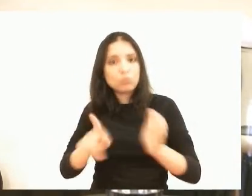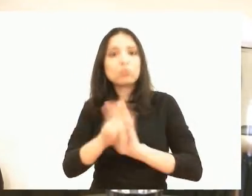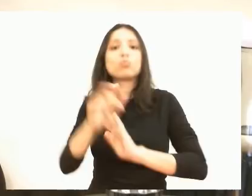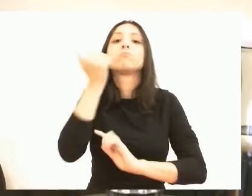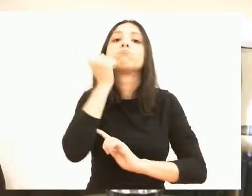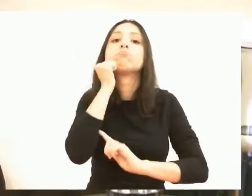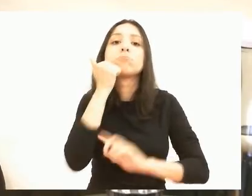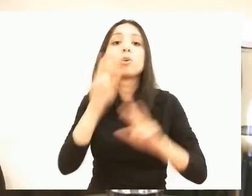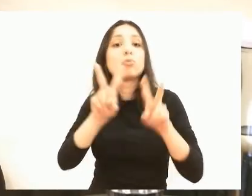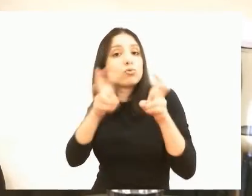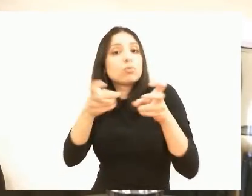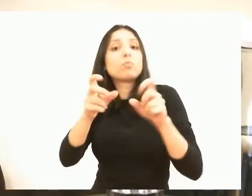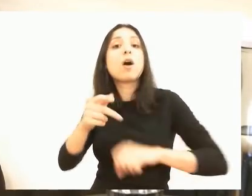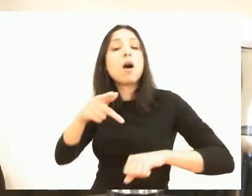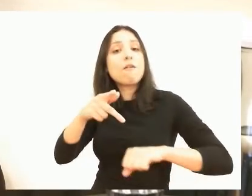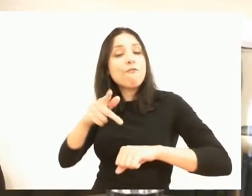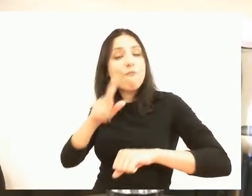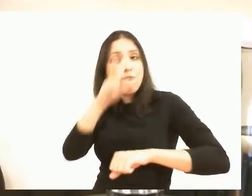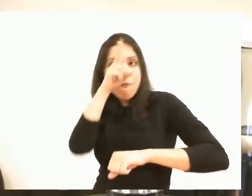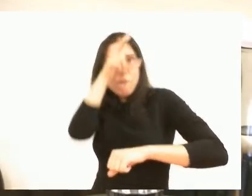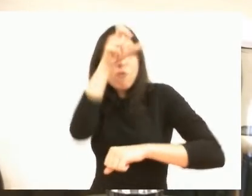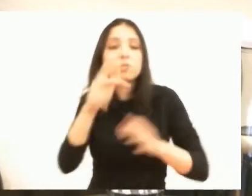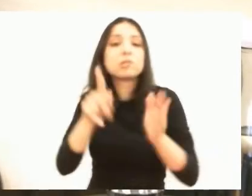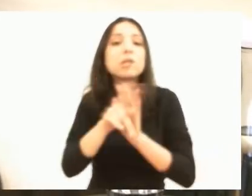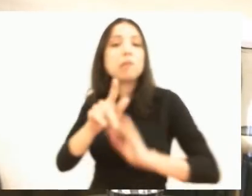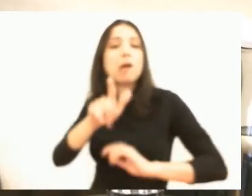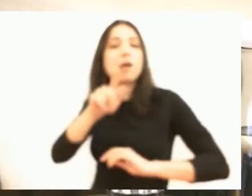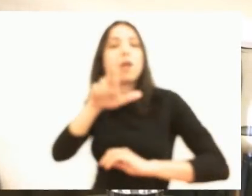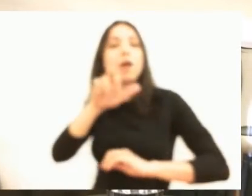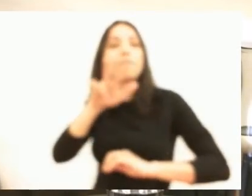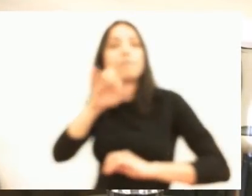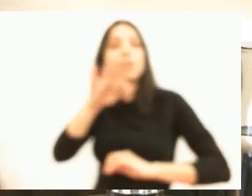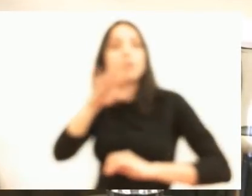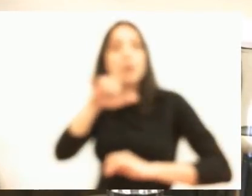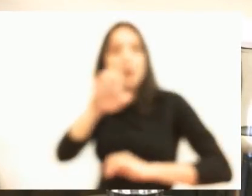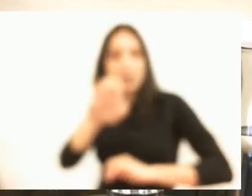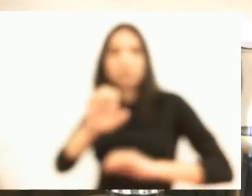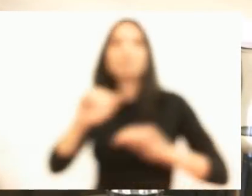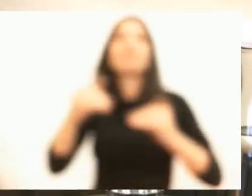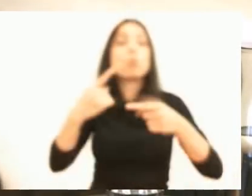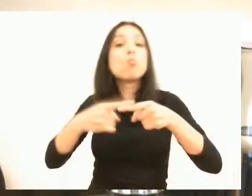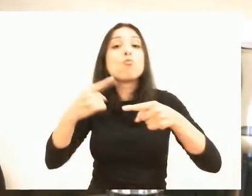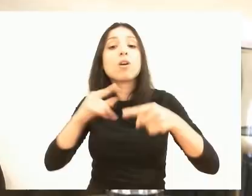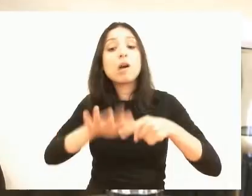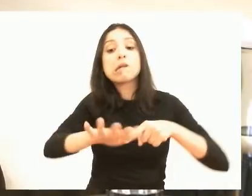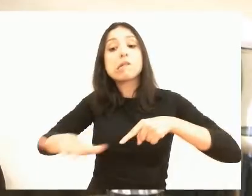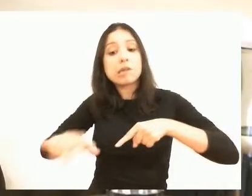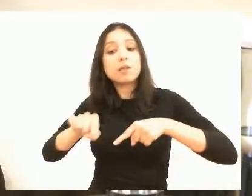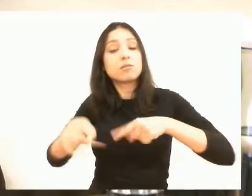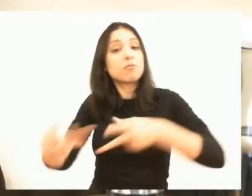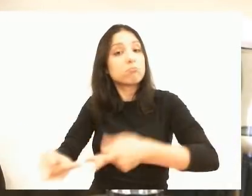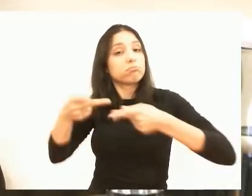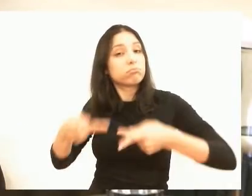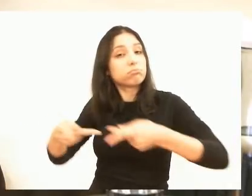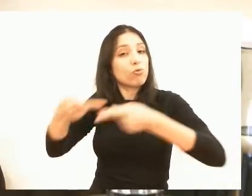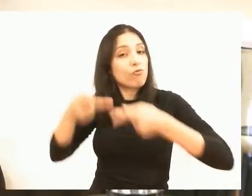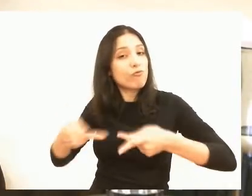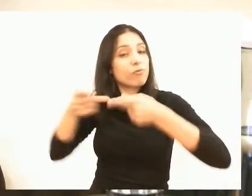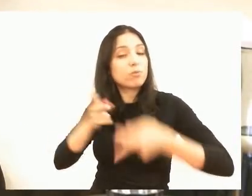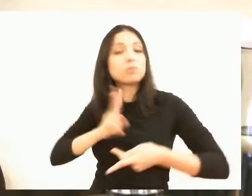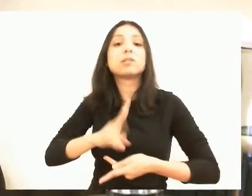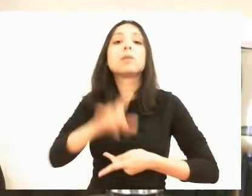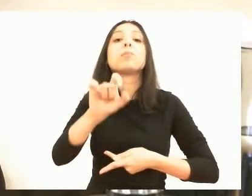força da gravidade então o tempo inteiro a criança ela está sendo convidada a investigação